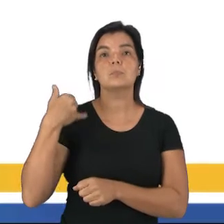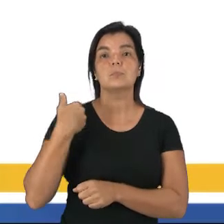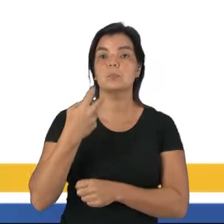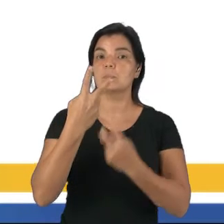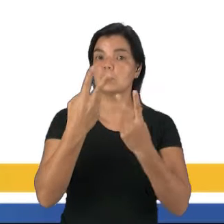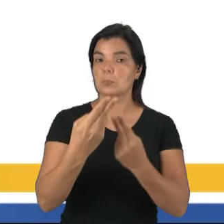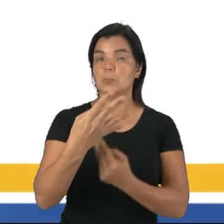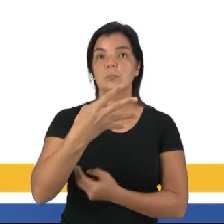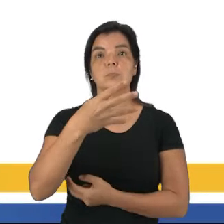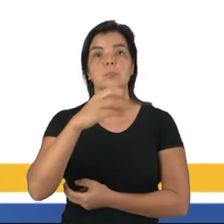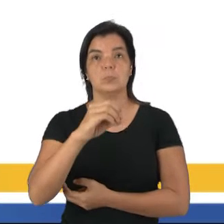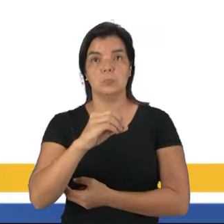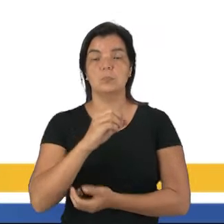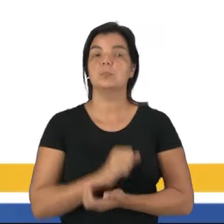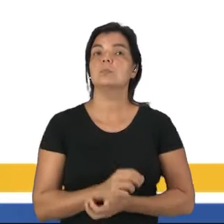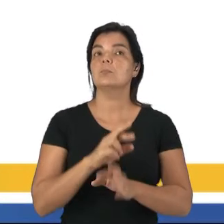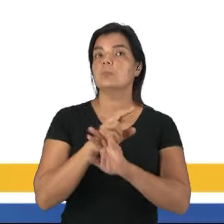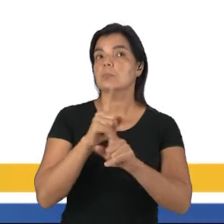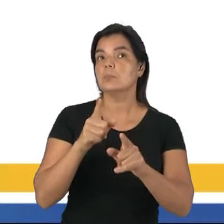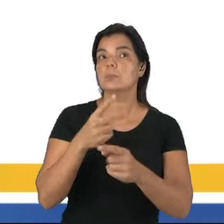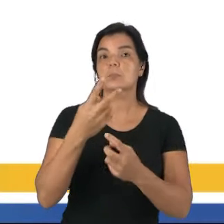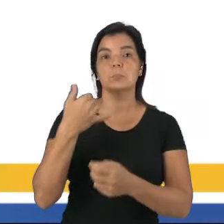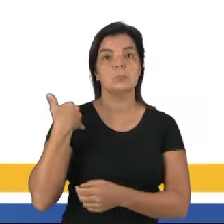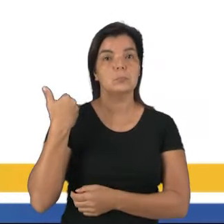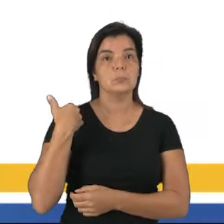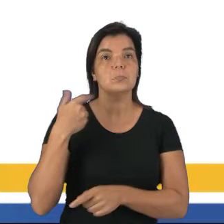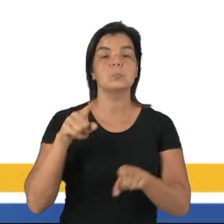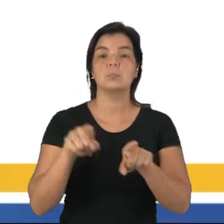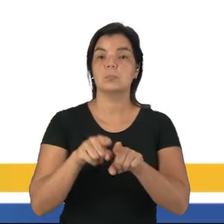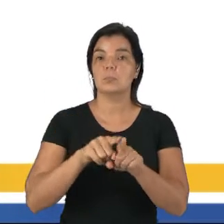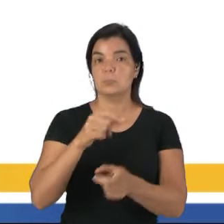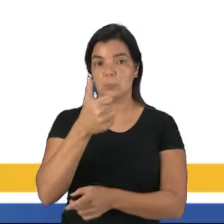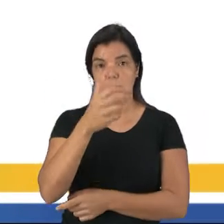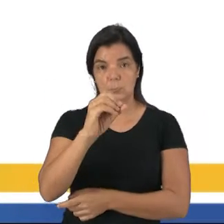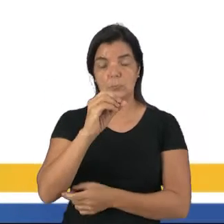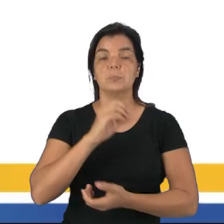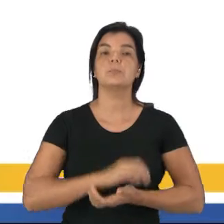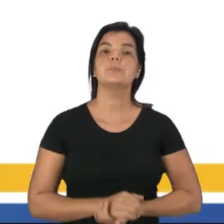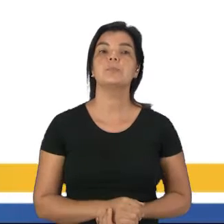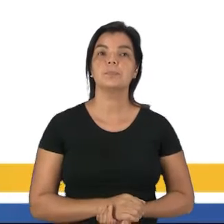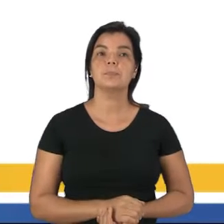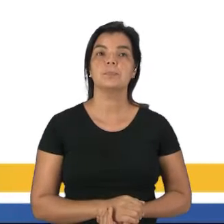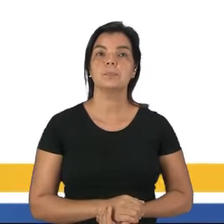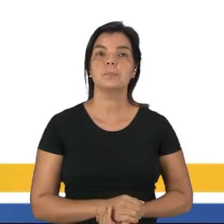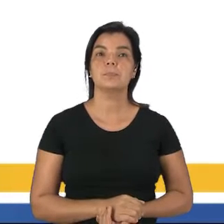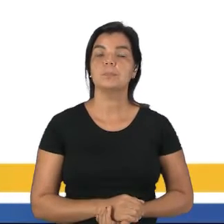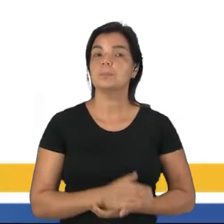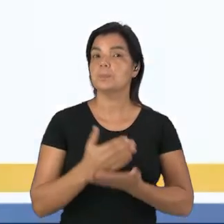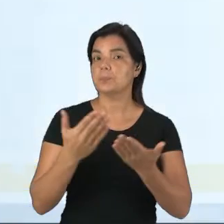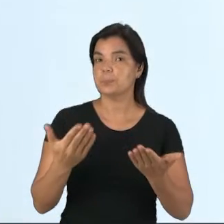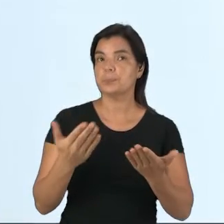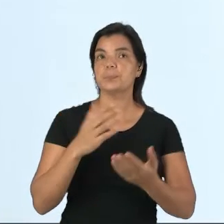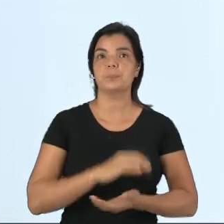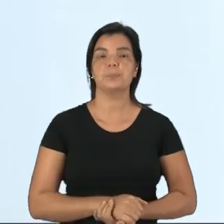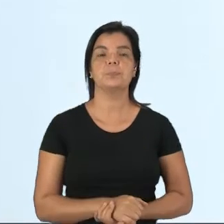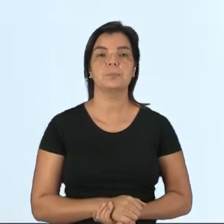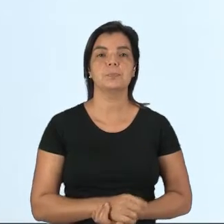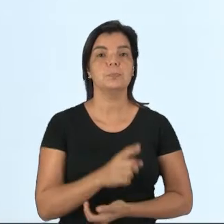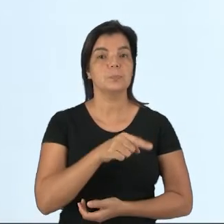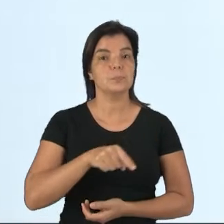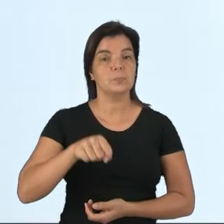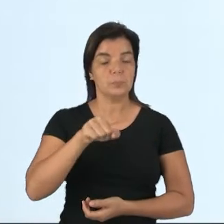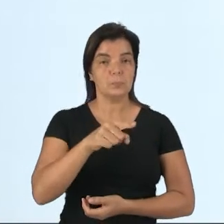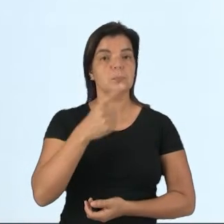a 40 e a diferença das idades entre eles é igual a 10. Ok? Então, eu quero que